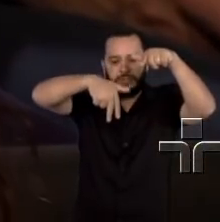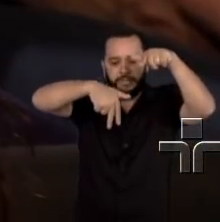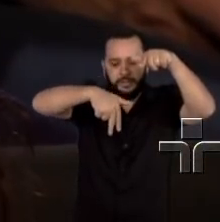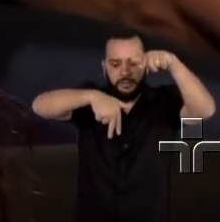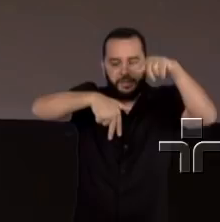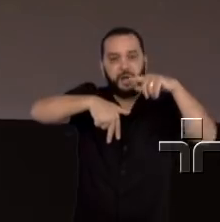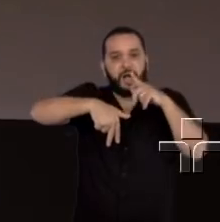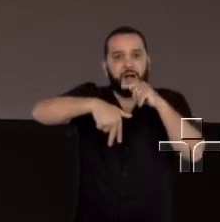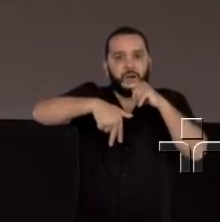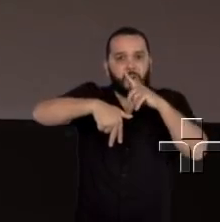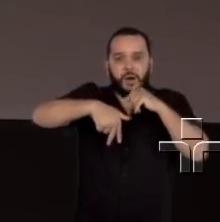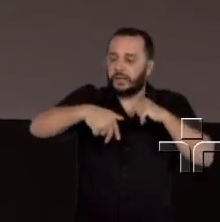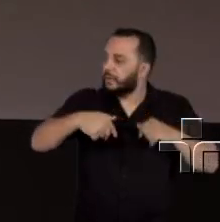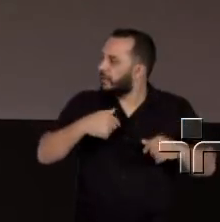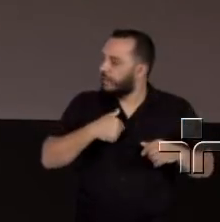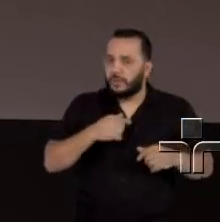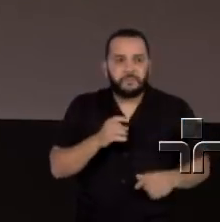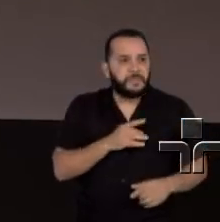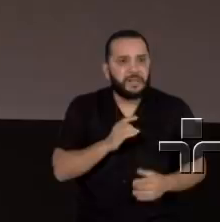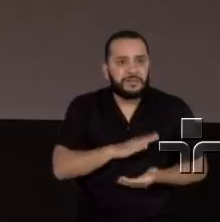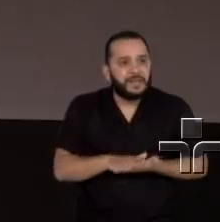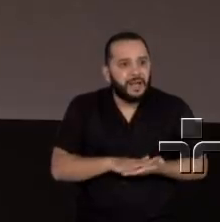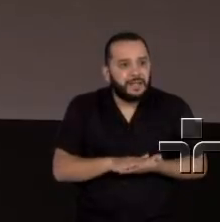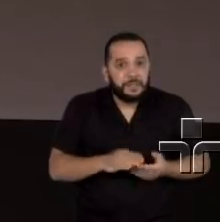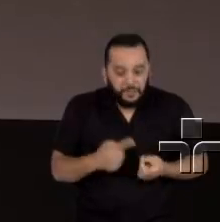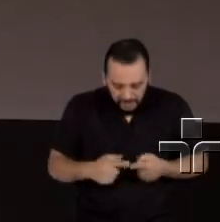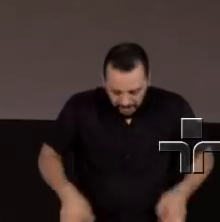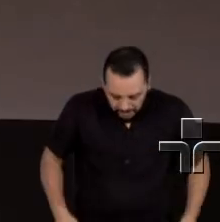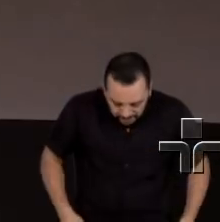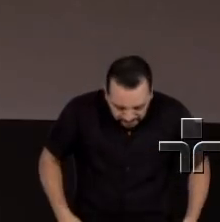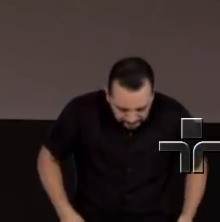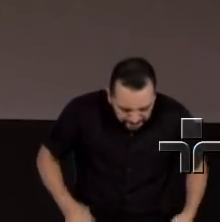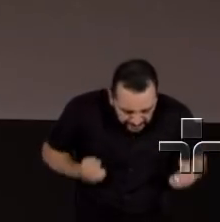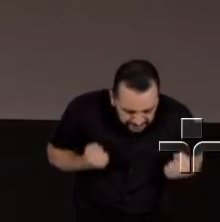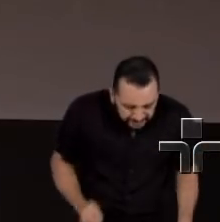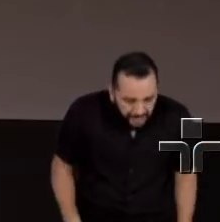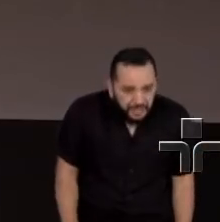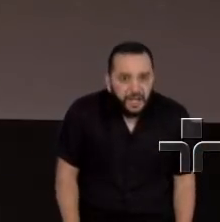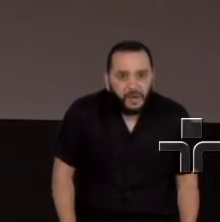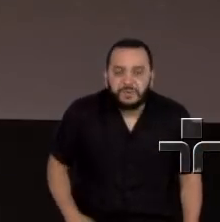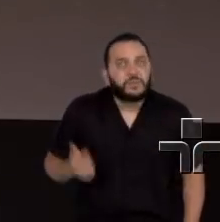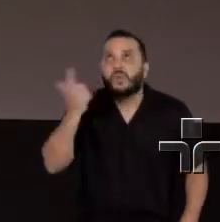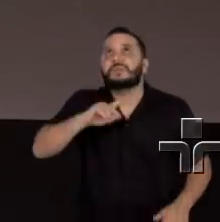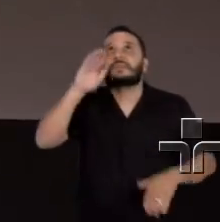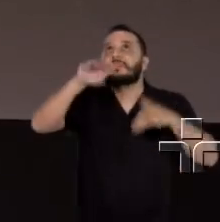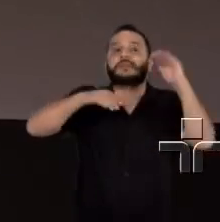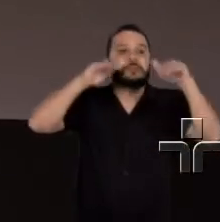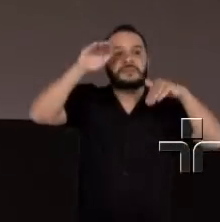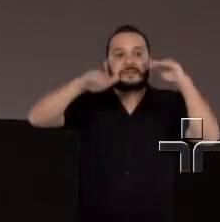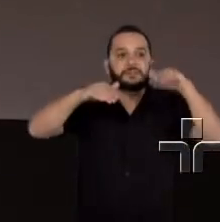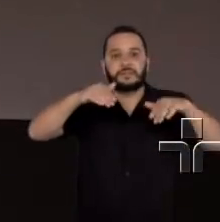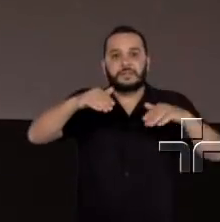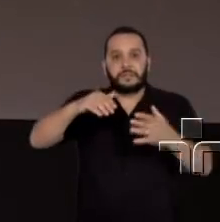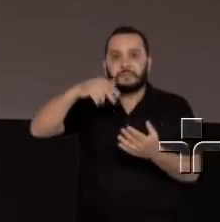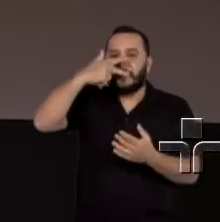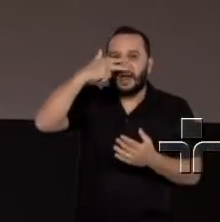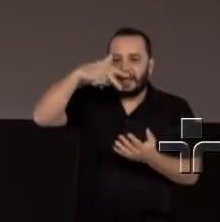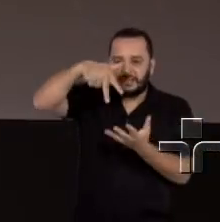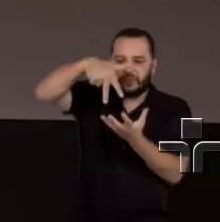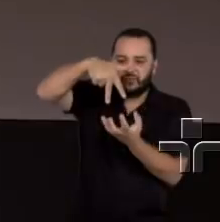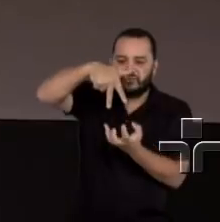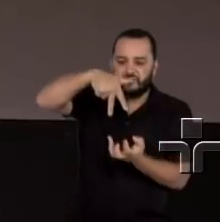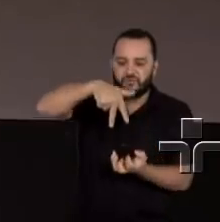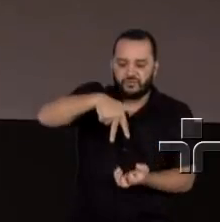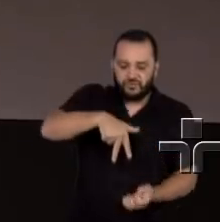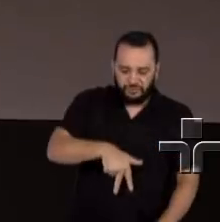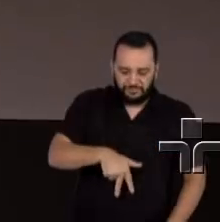Que eu não fiquei com medo. Eu fiquei pensando na Yara. Que eu falei, foi assim. Sabe, me deu